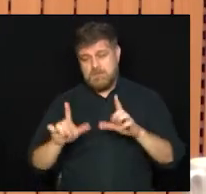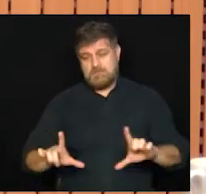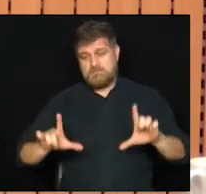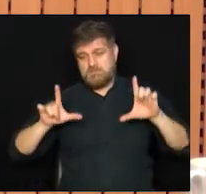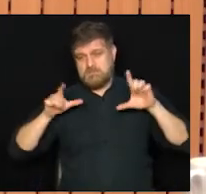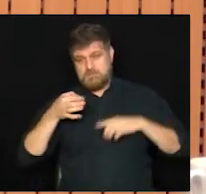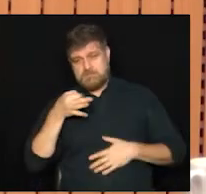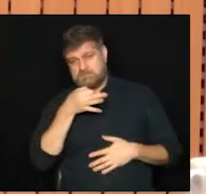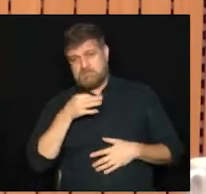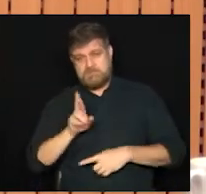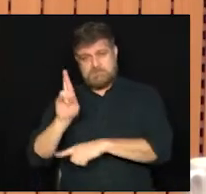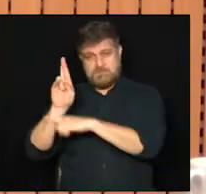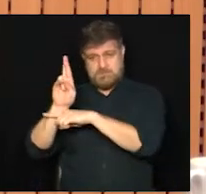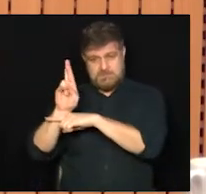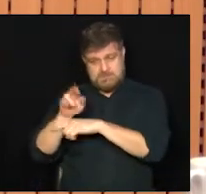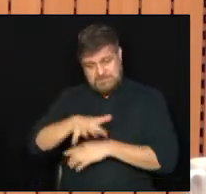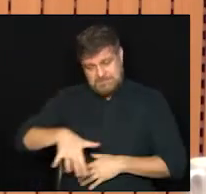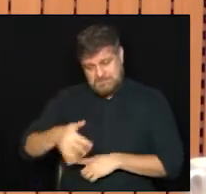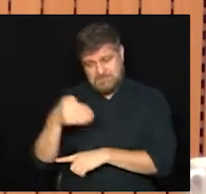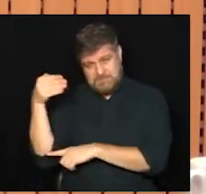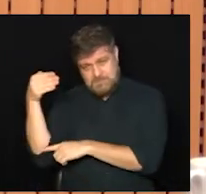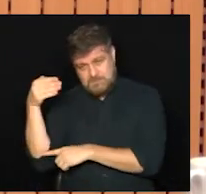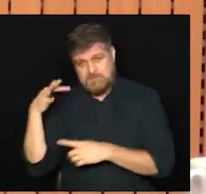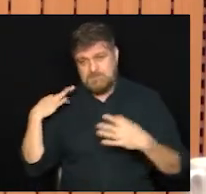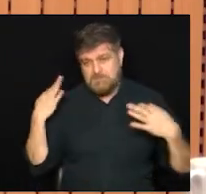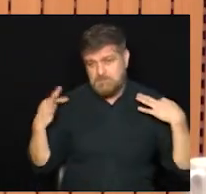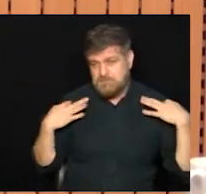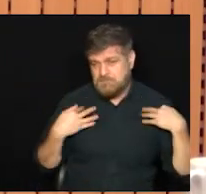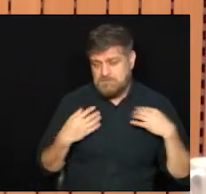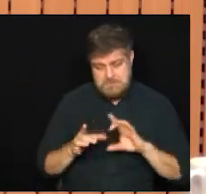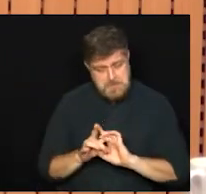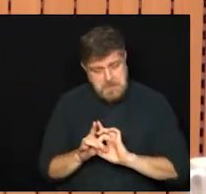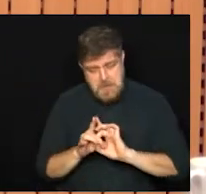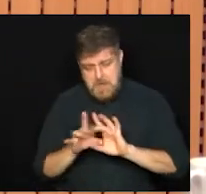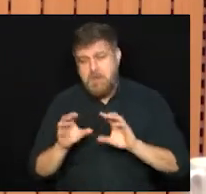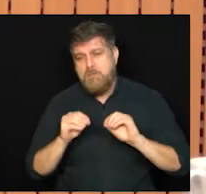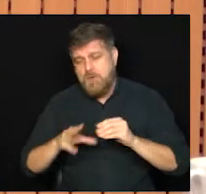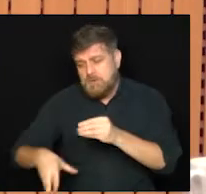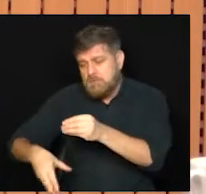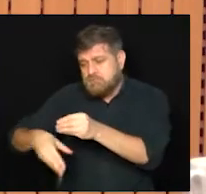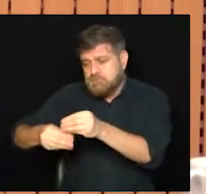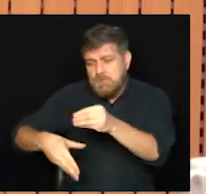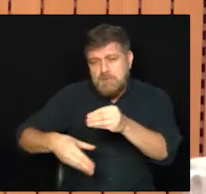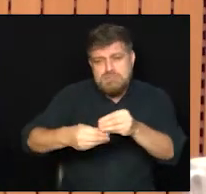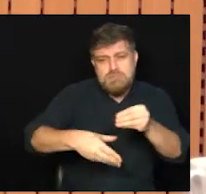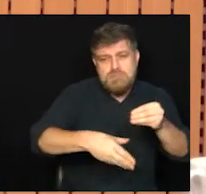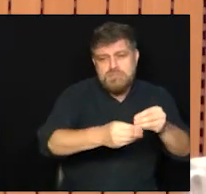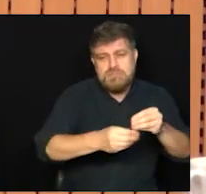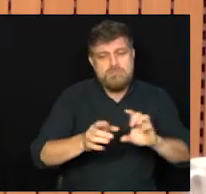os representantes, que quiserem fazer aí uso da palavra com as suas considerações finais, fiquem à vontade.